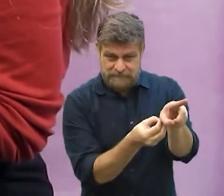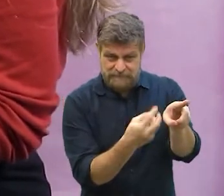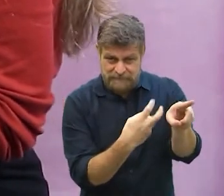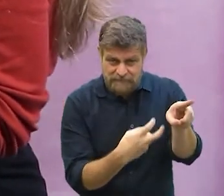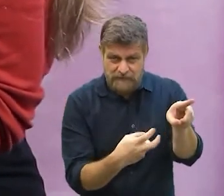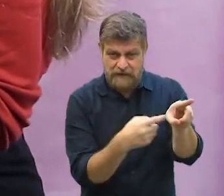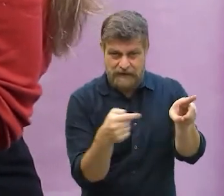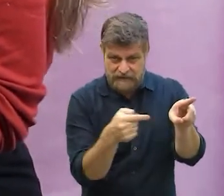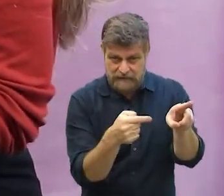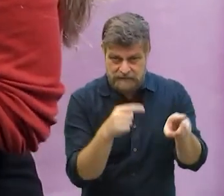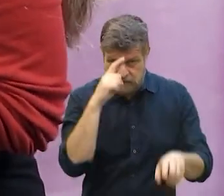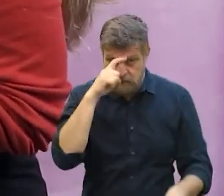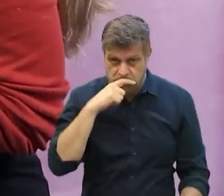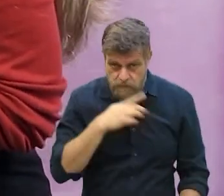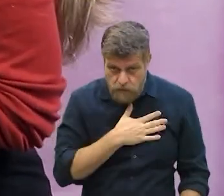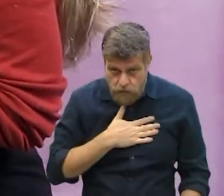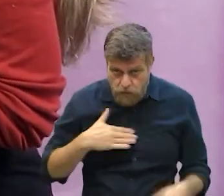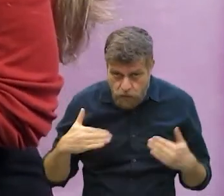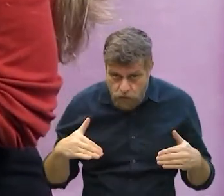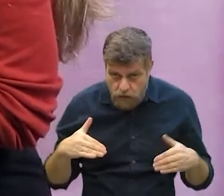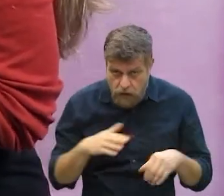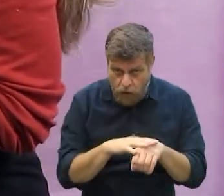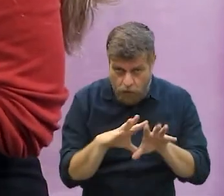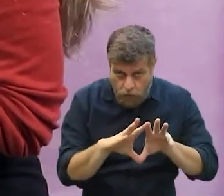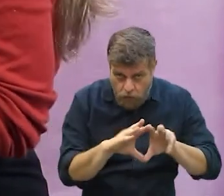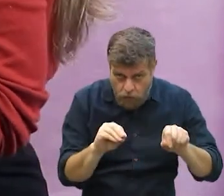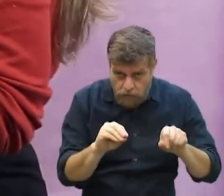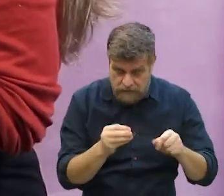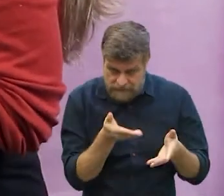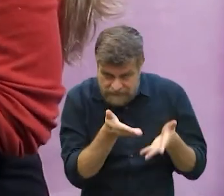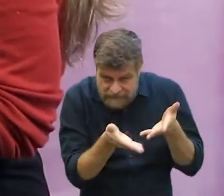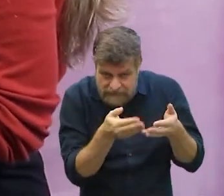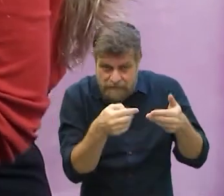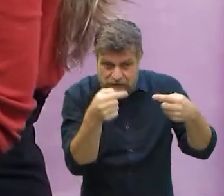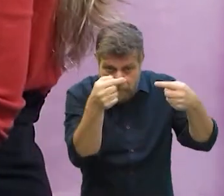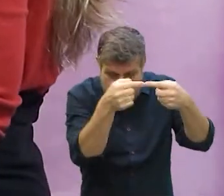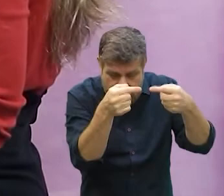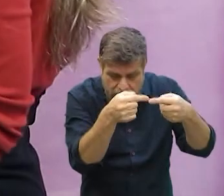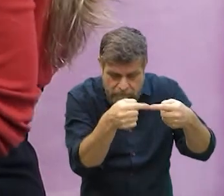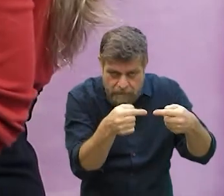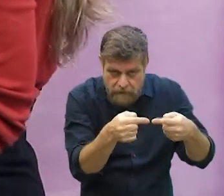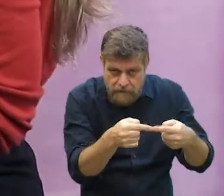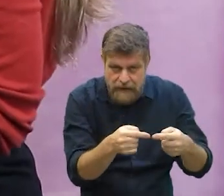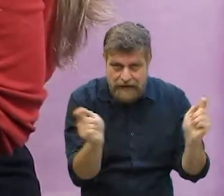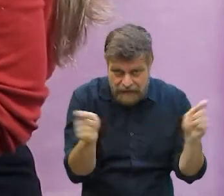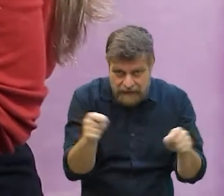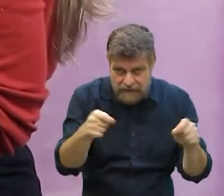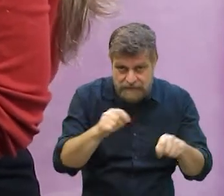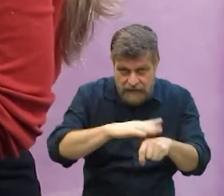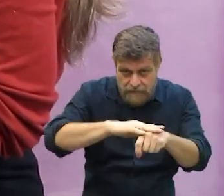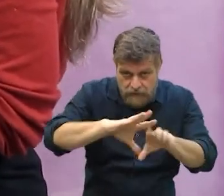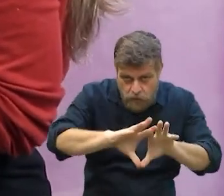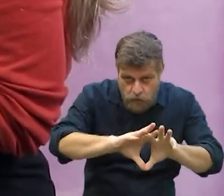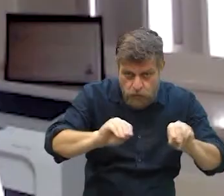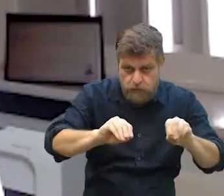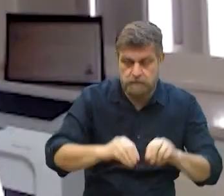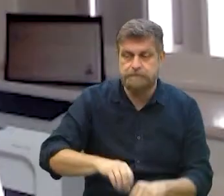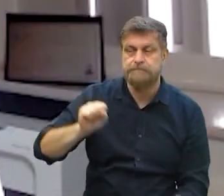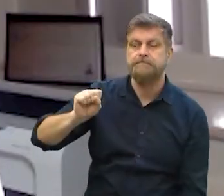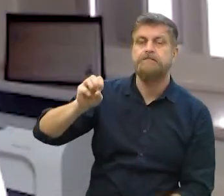dá para ficar tranquilo porque é um câncer que tem cura? Se fizer todo o tratamento, seguir todas as orientações do